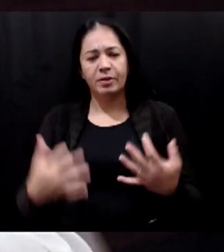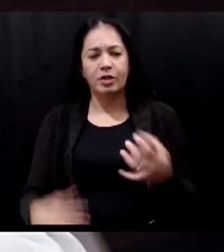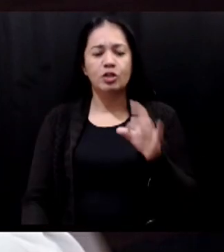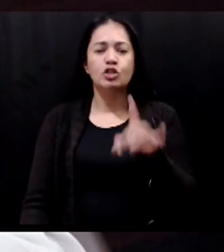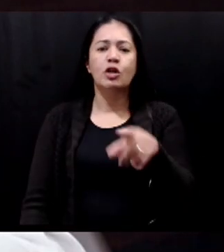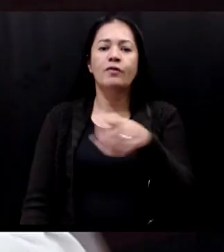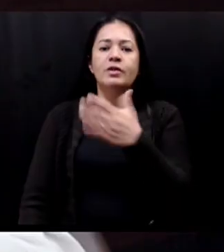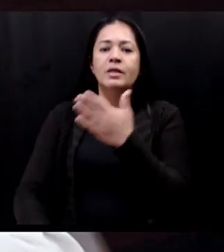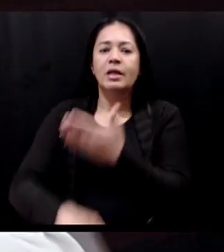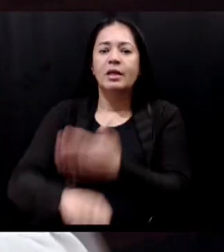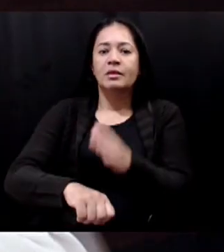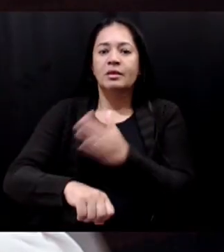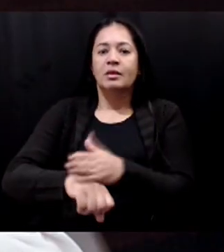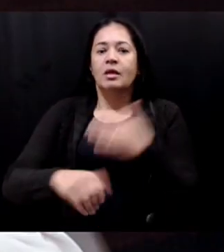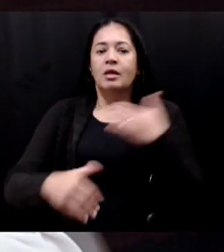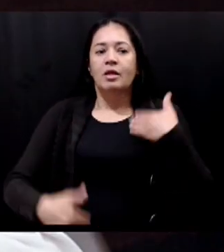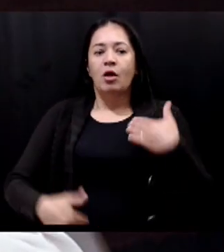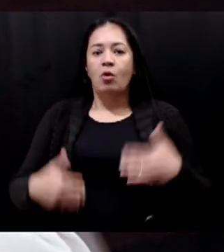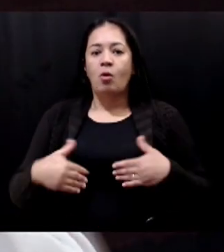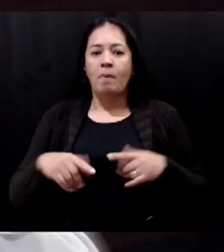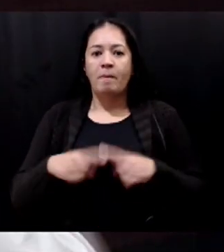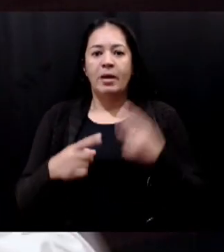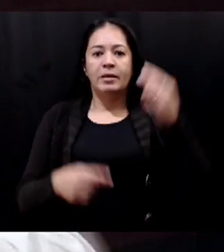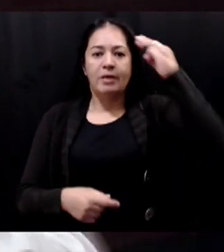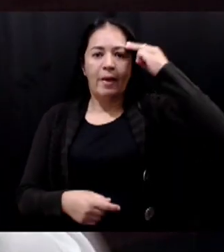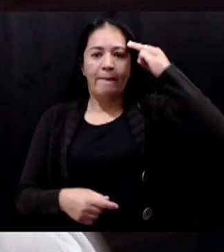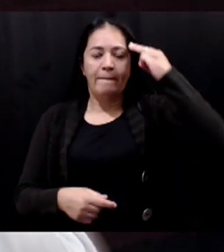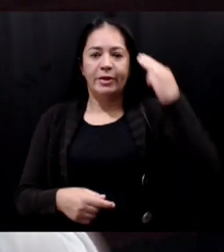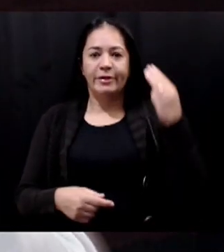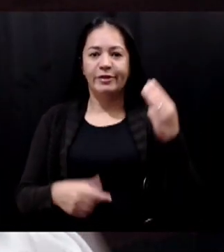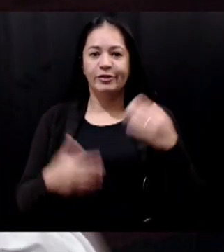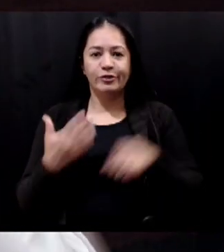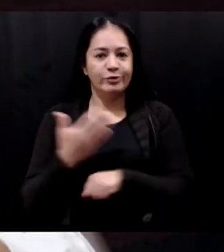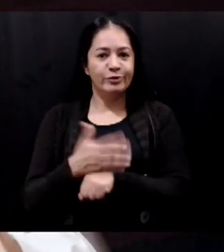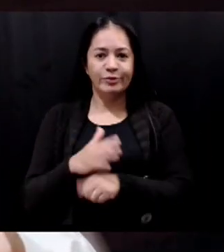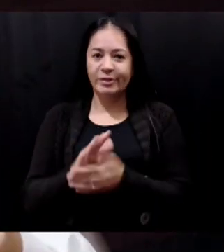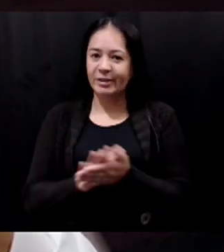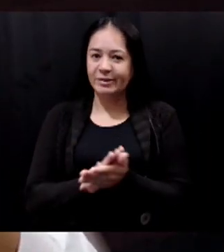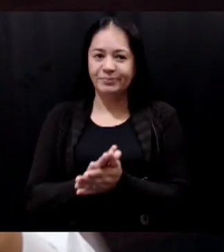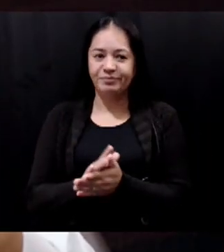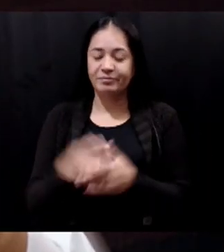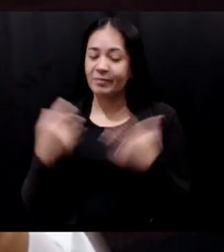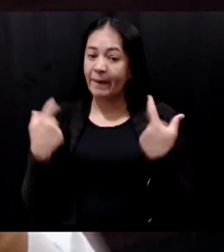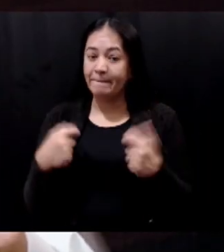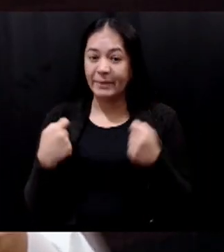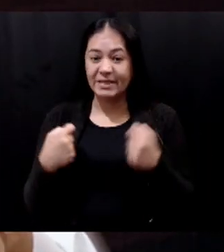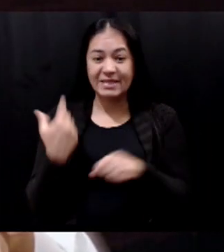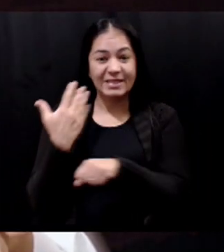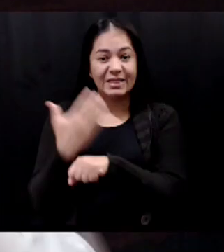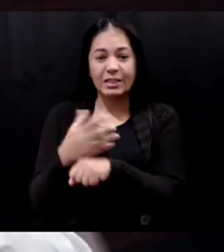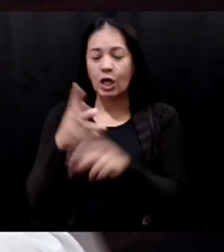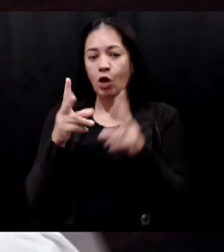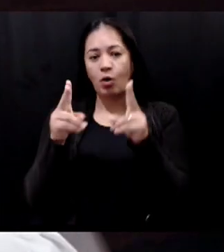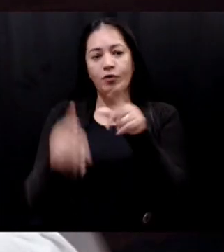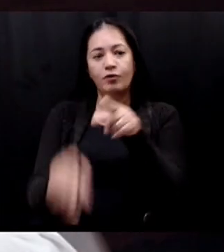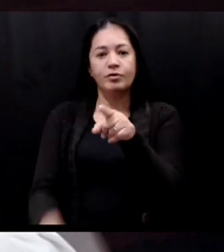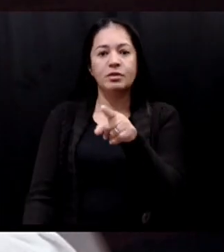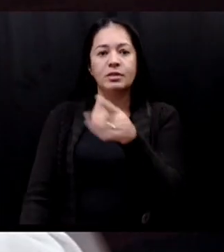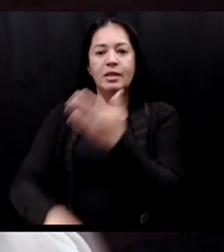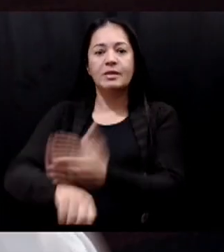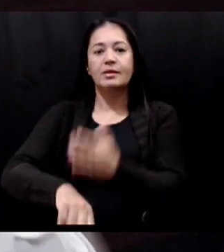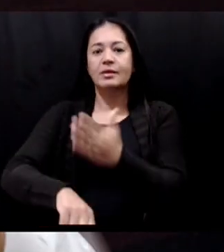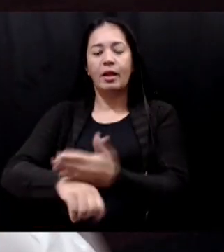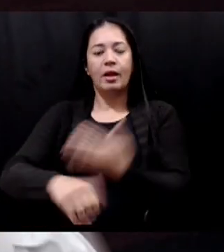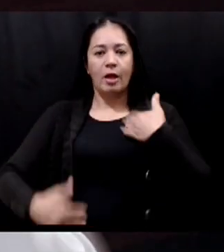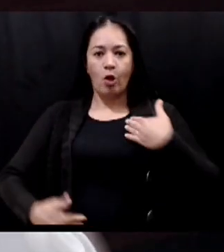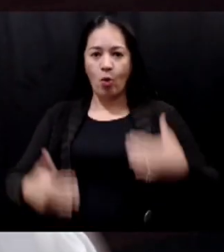você não treinar a sua mente, né? Então, treinar a mente é exatamente igual você treinar no corpo, né? Você